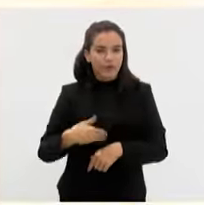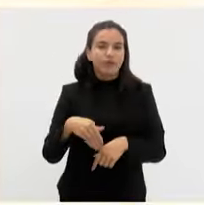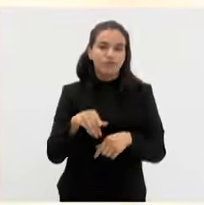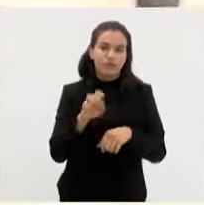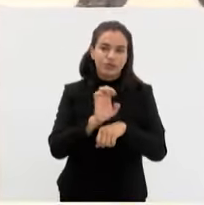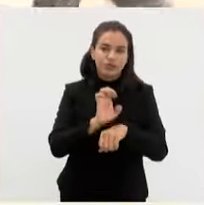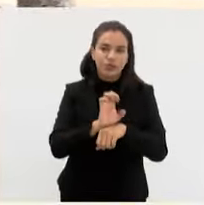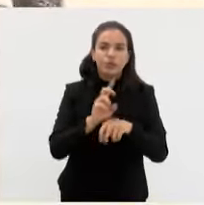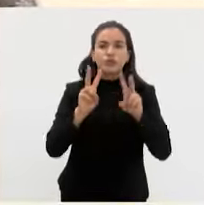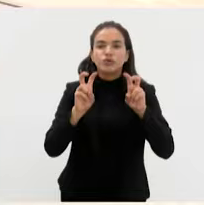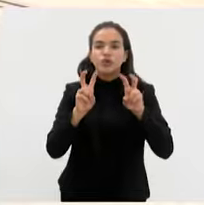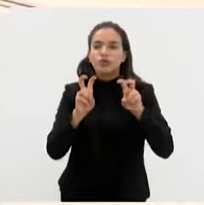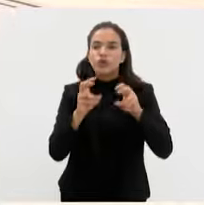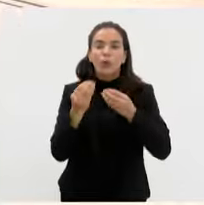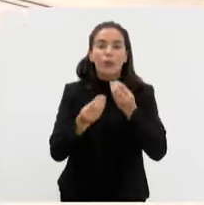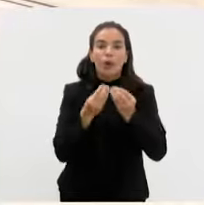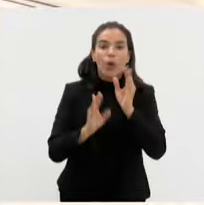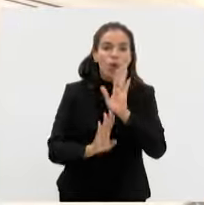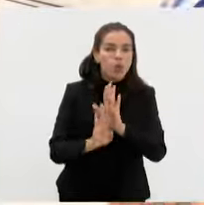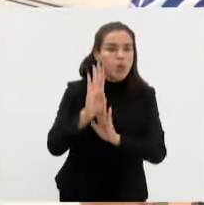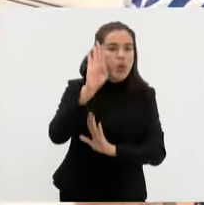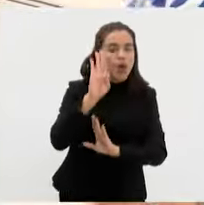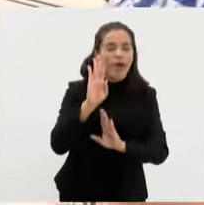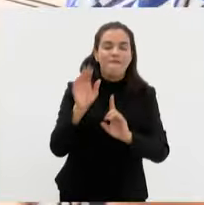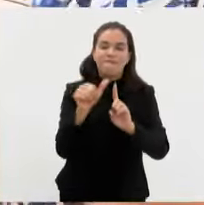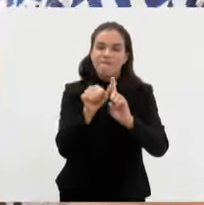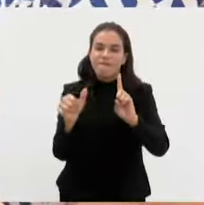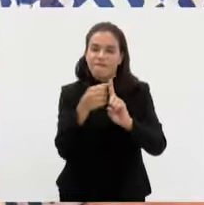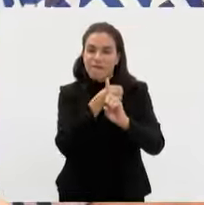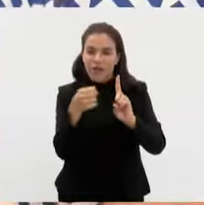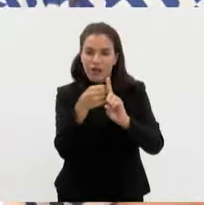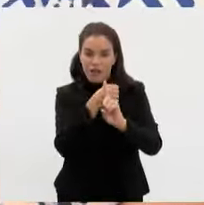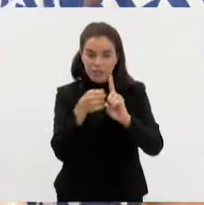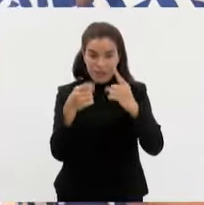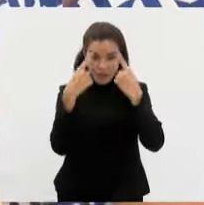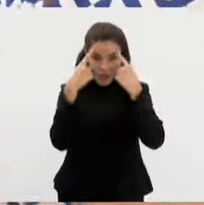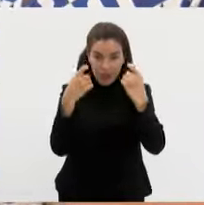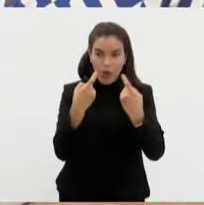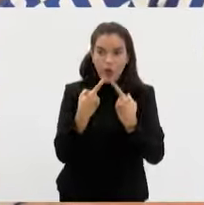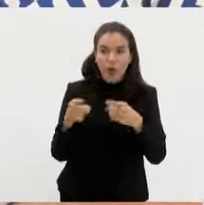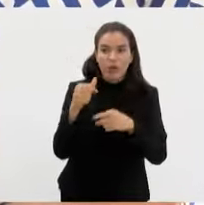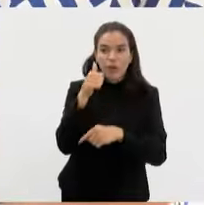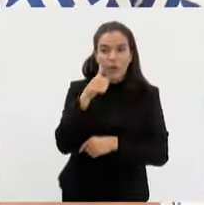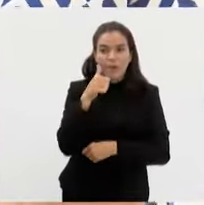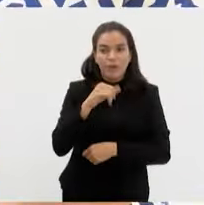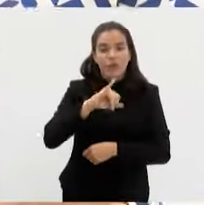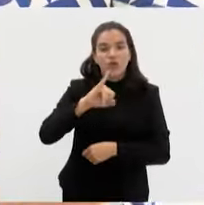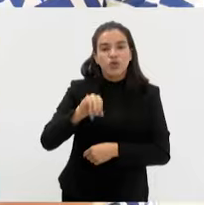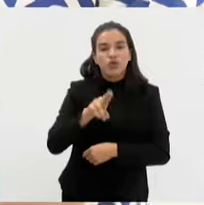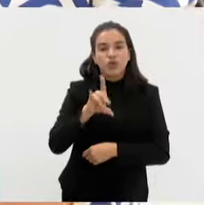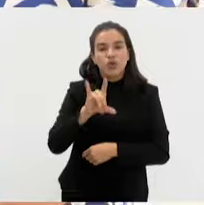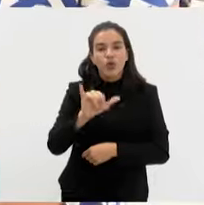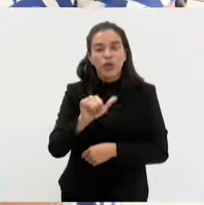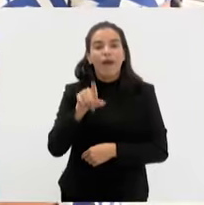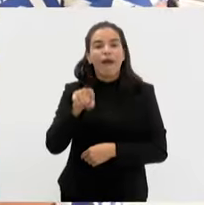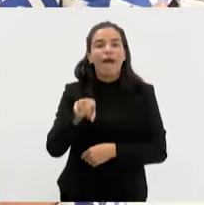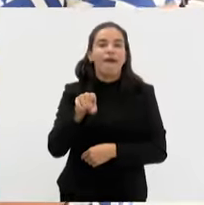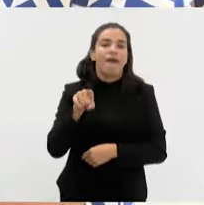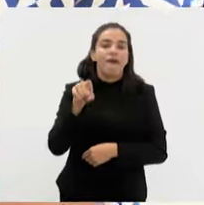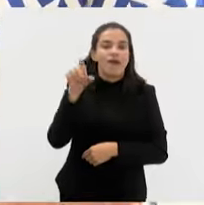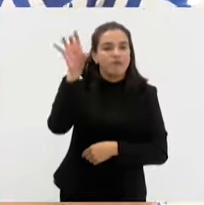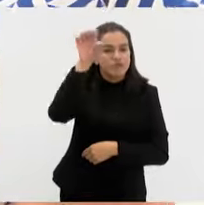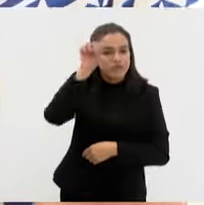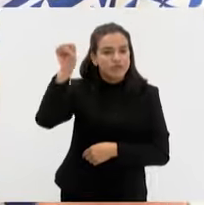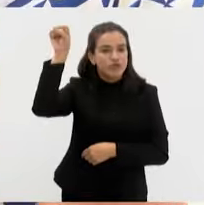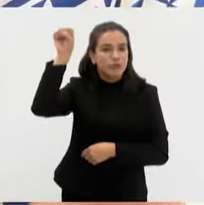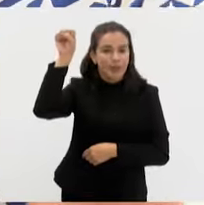esse enfrentamento devido ao alto número de casos da violência contra a mulher. Conversamos aqui agora também com a Júlia Luz, que é superintendente do enfrentamento à violência contra